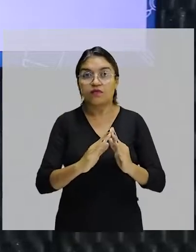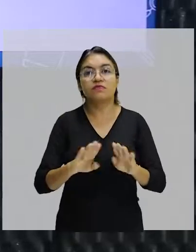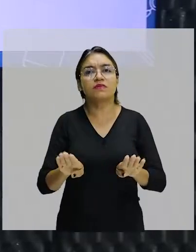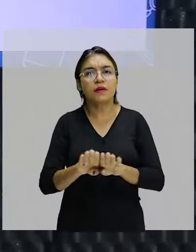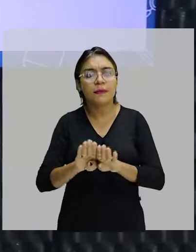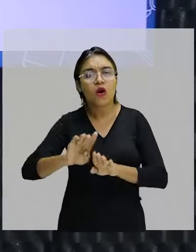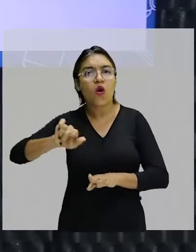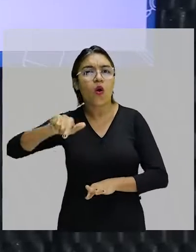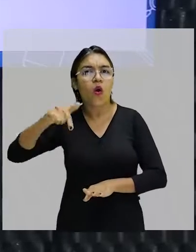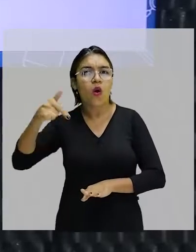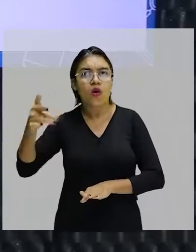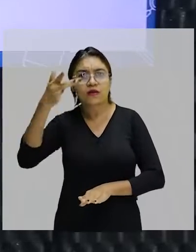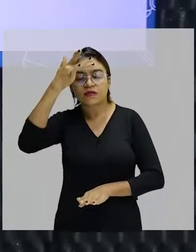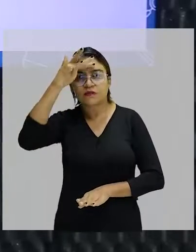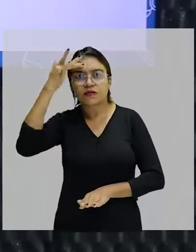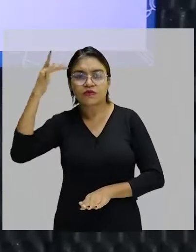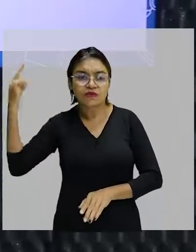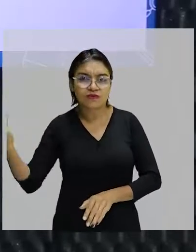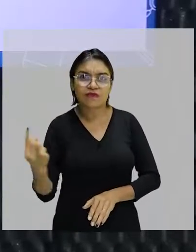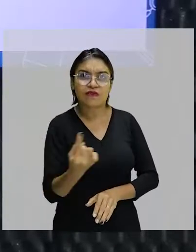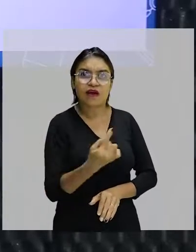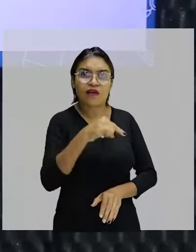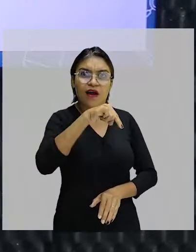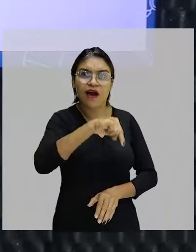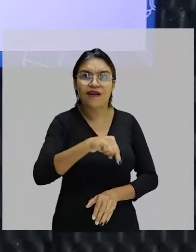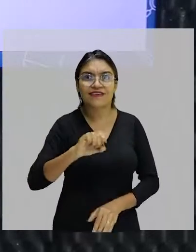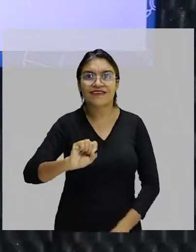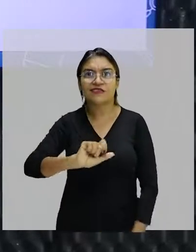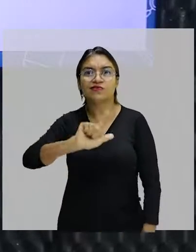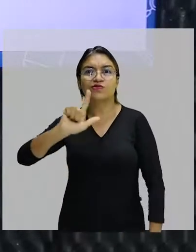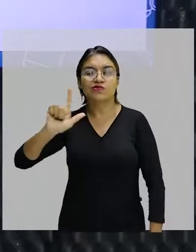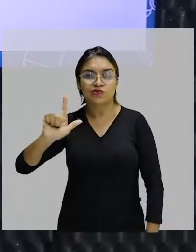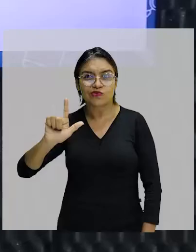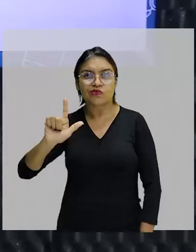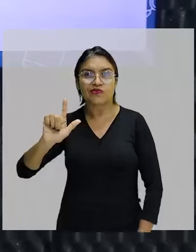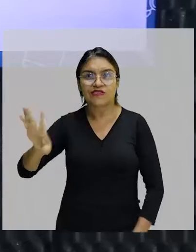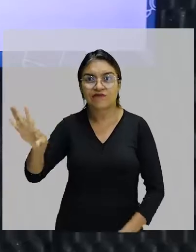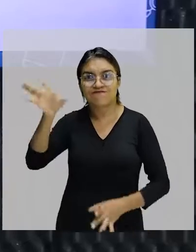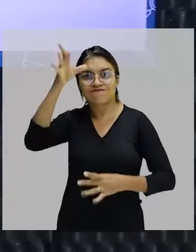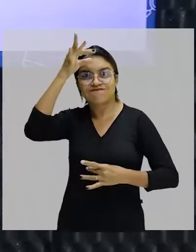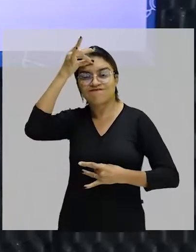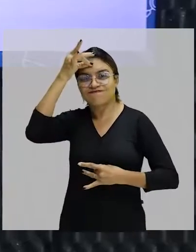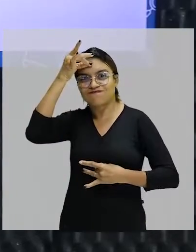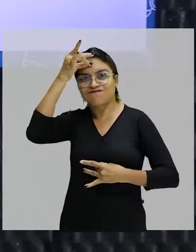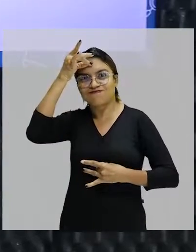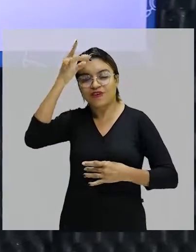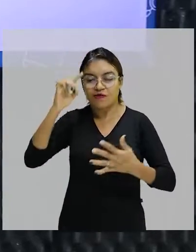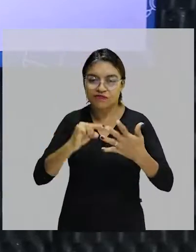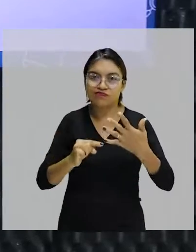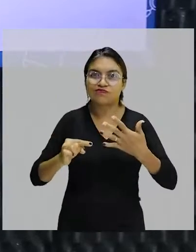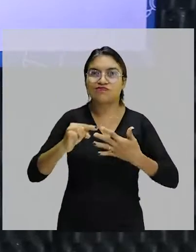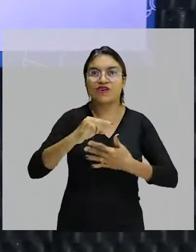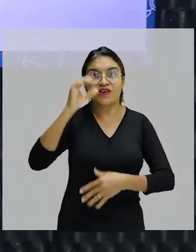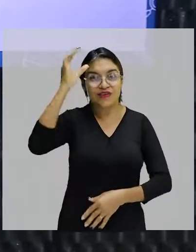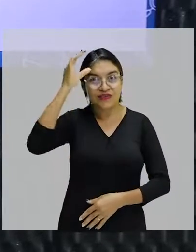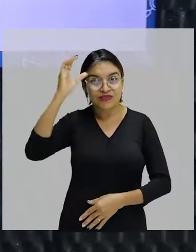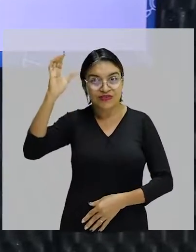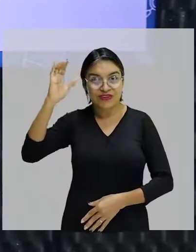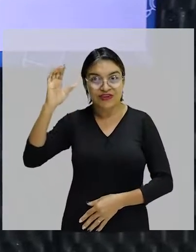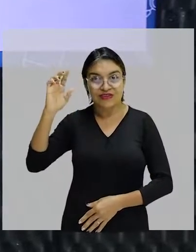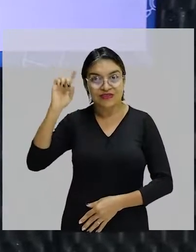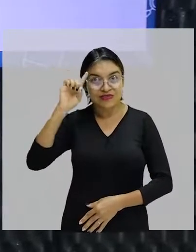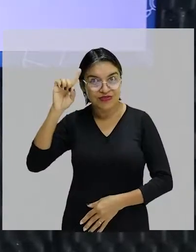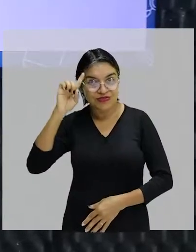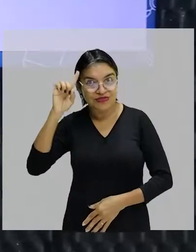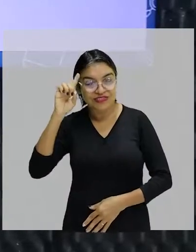já abraçaram o Maranhão e que já incorporaram esse aspecto cultural na sua realidade, na sua rotina. Então, olha só, o nosso assunto, o